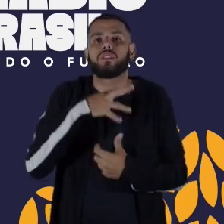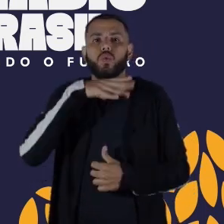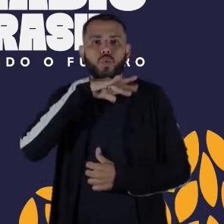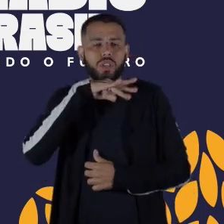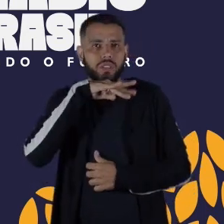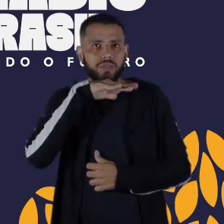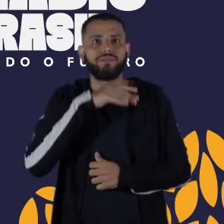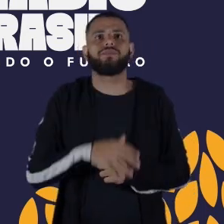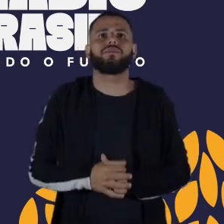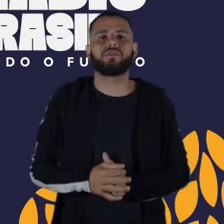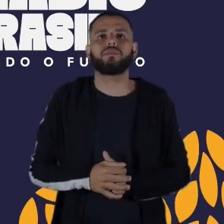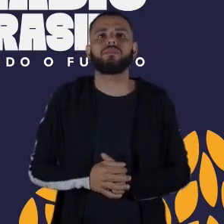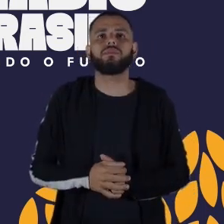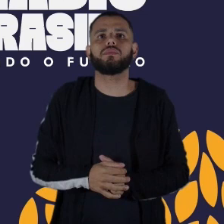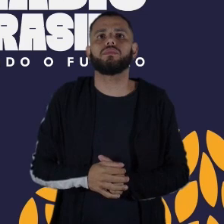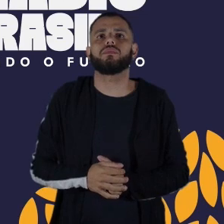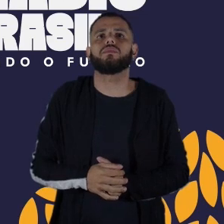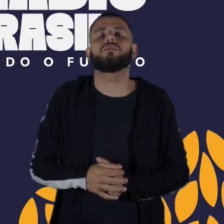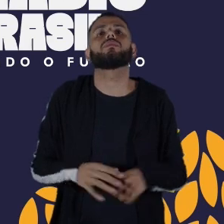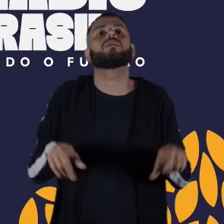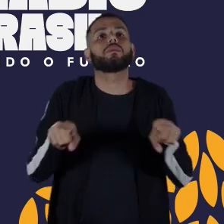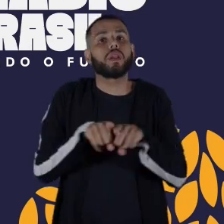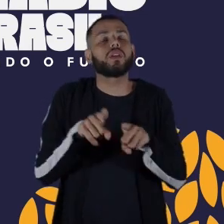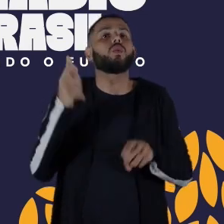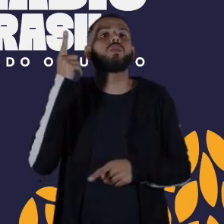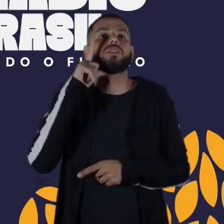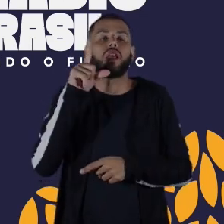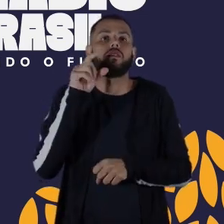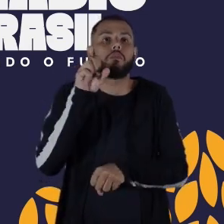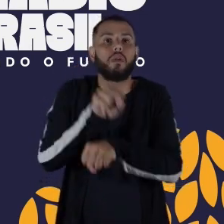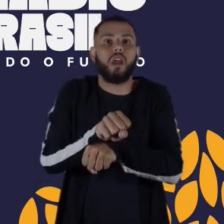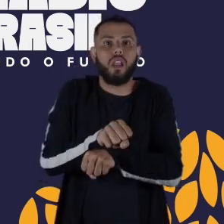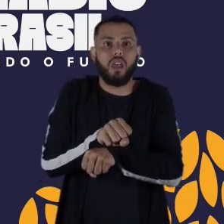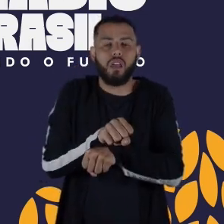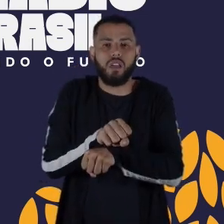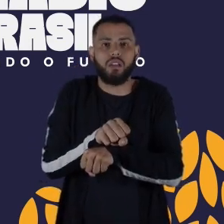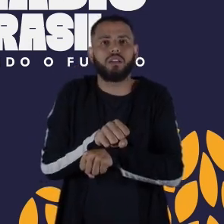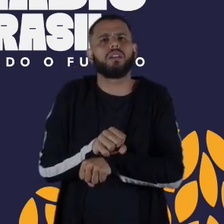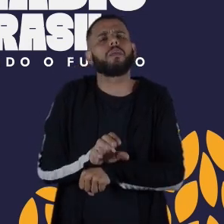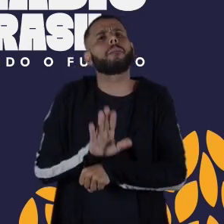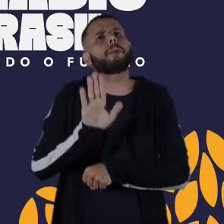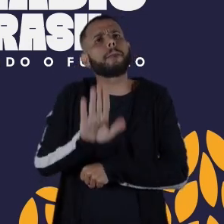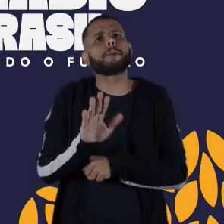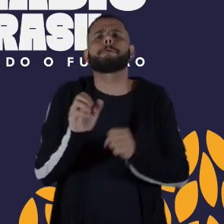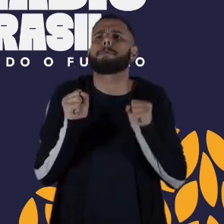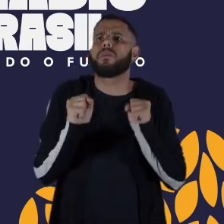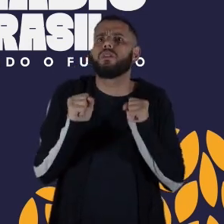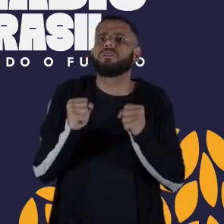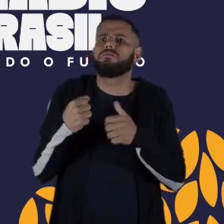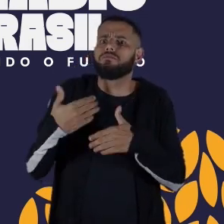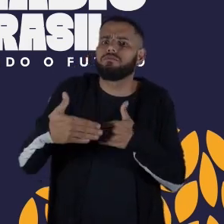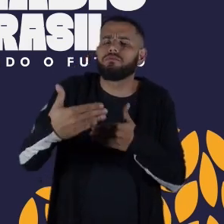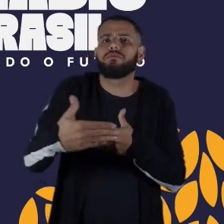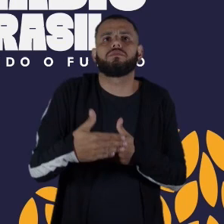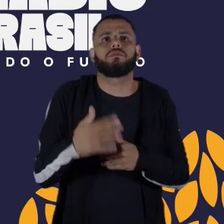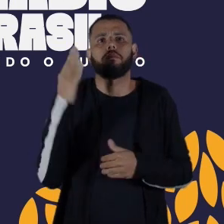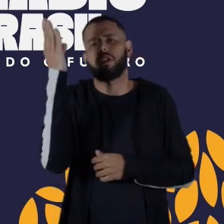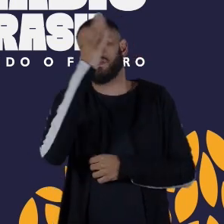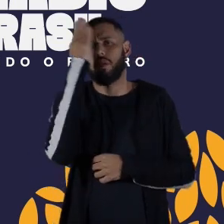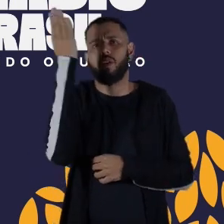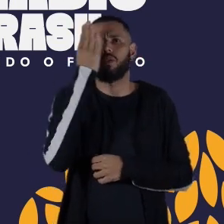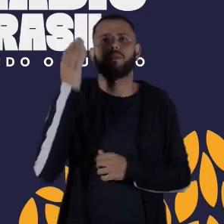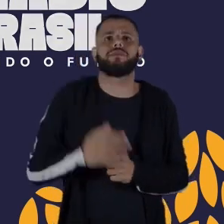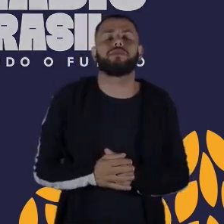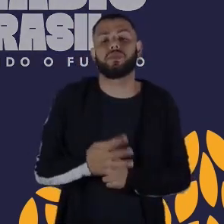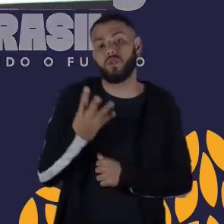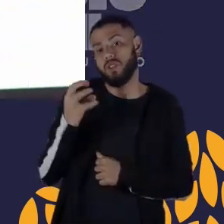ruins, e conseguir parar. Mas eles podem passar realmente muito mal. E 40% não tem